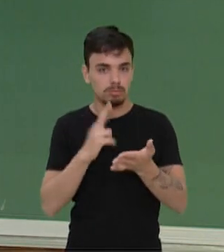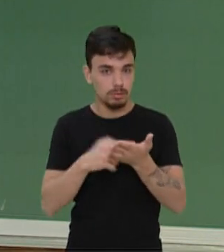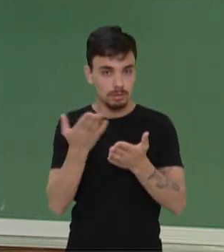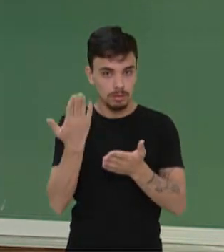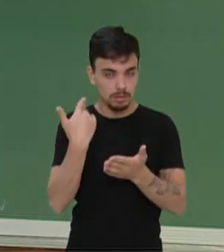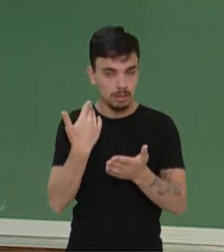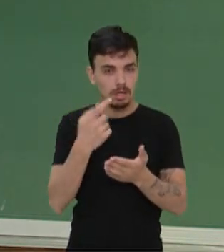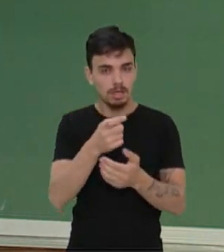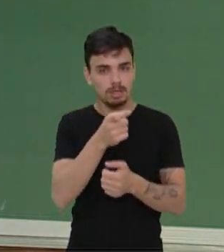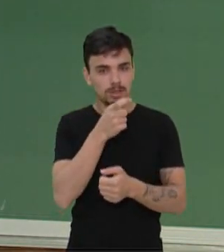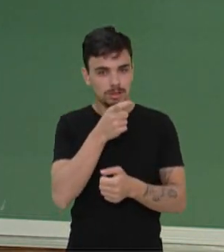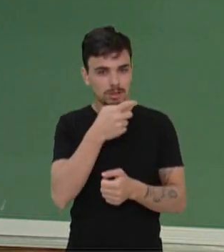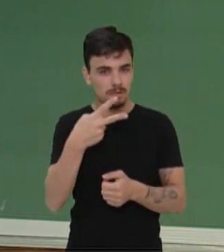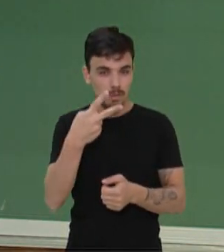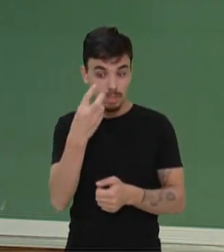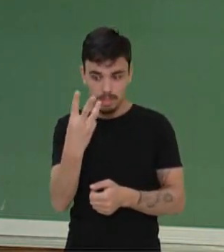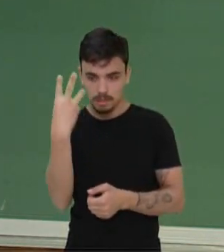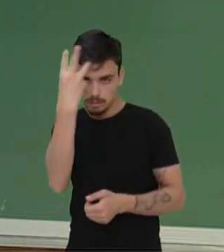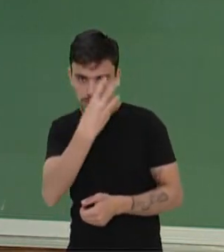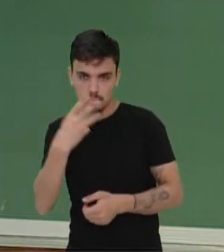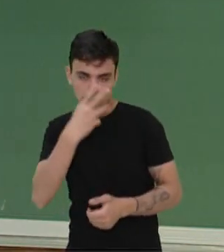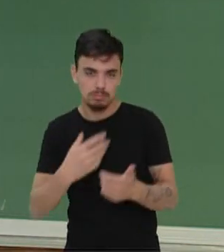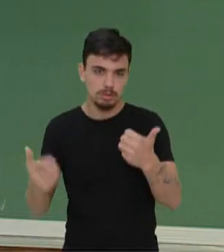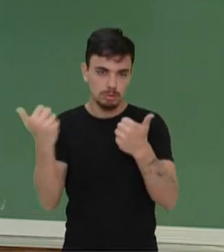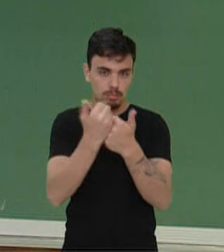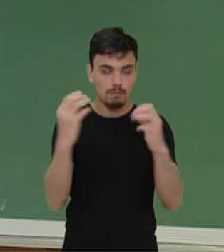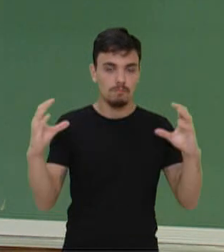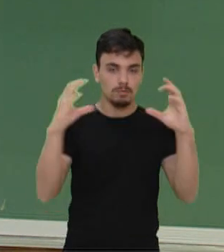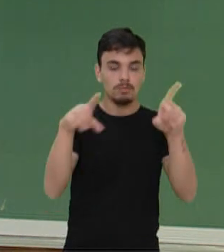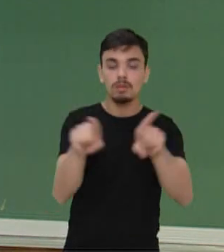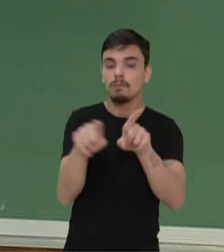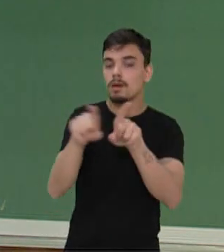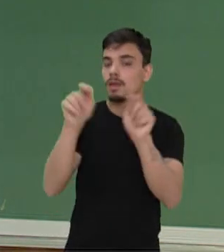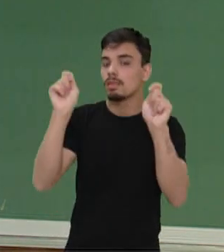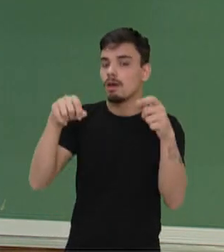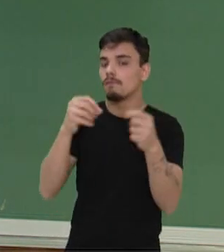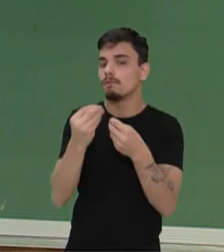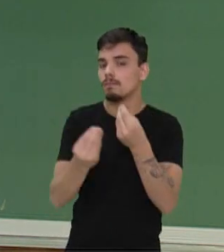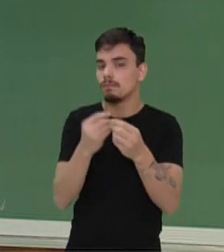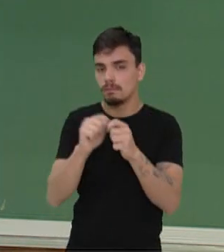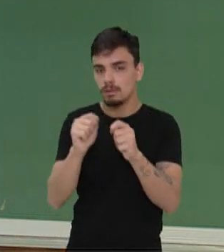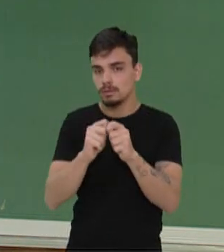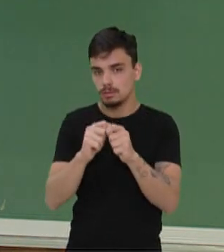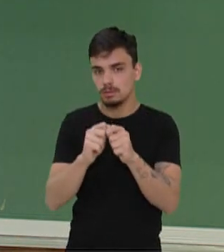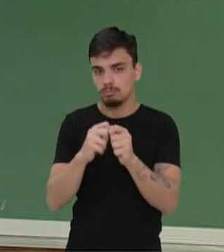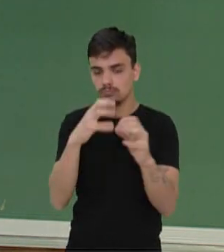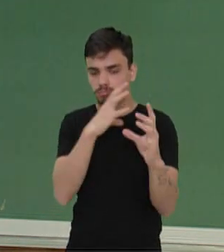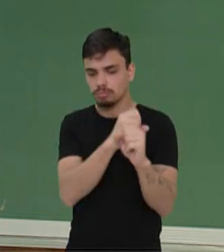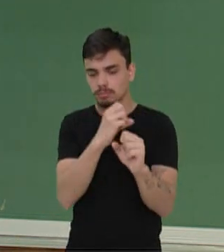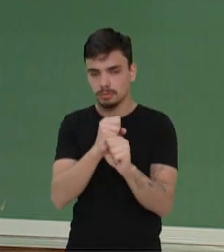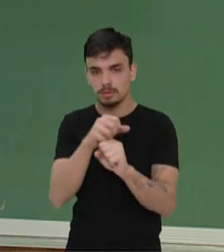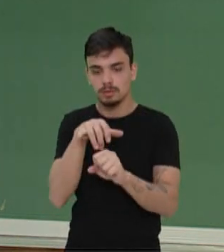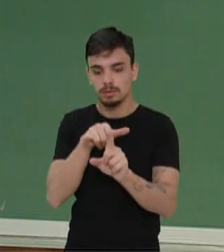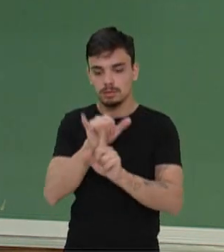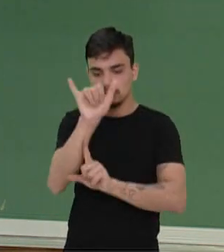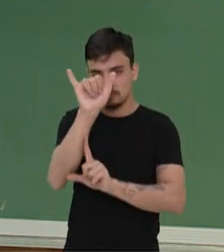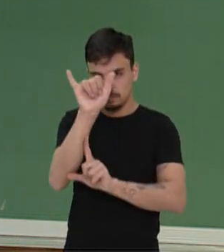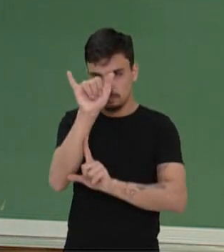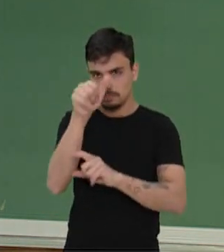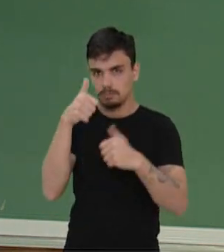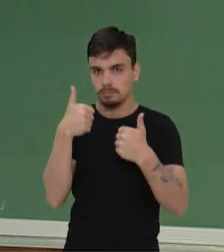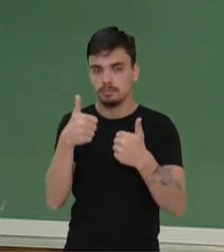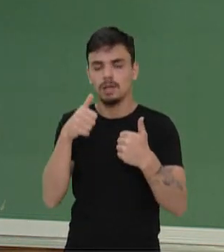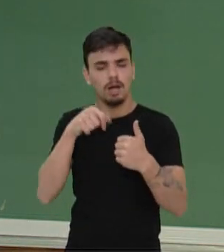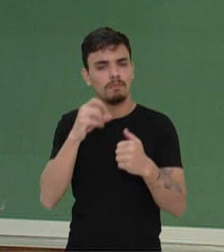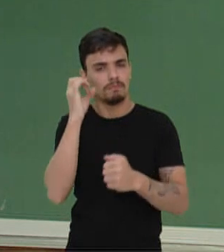igual a 3 horas, não é isso? Substitui na função, ou você pode fazer aí, né, pela fórmula do y do vértice. É claro que é